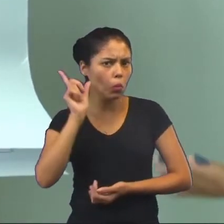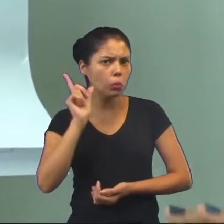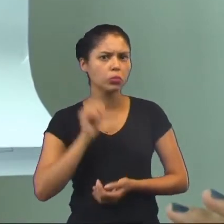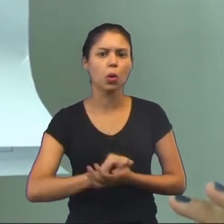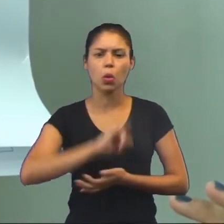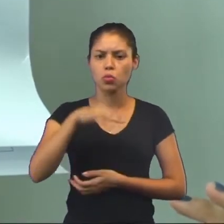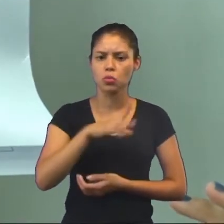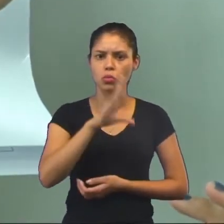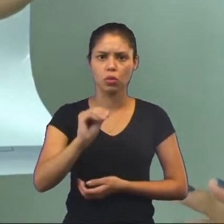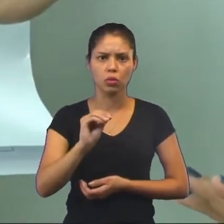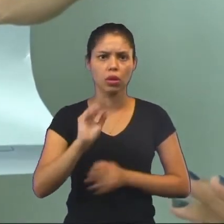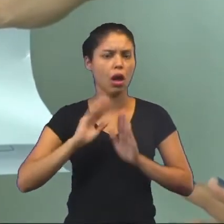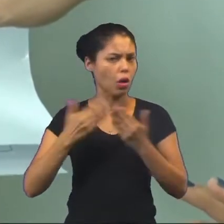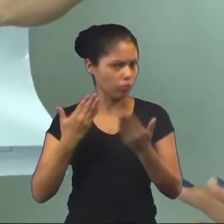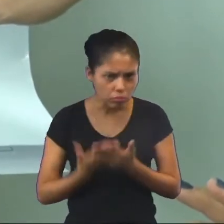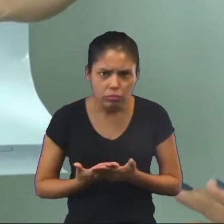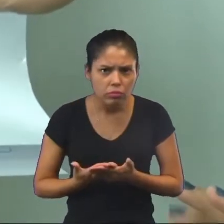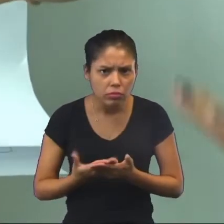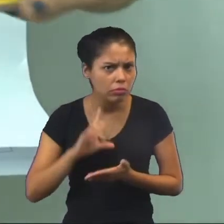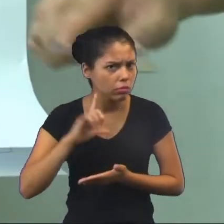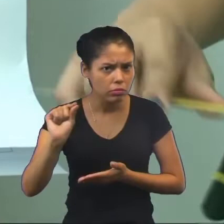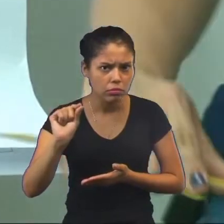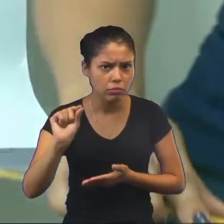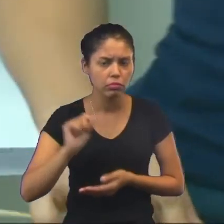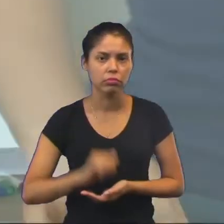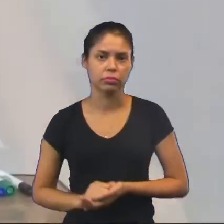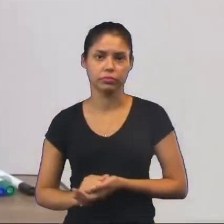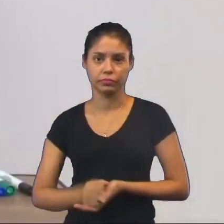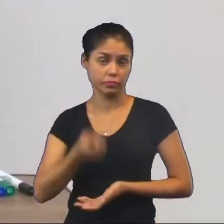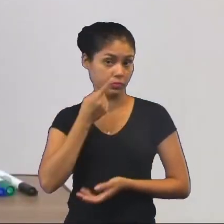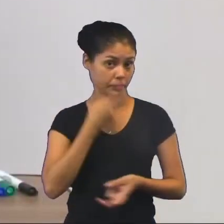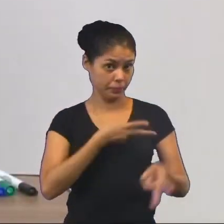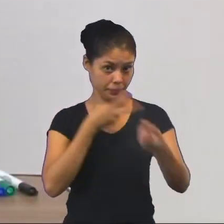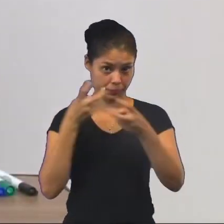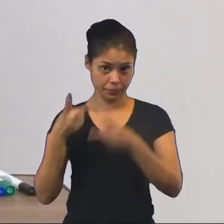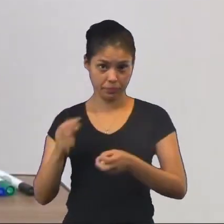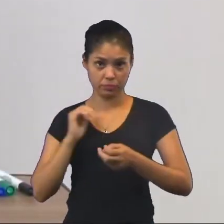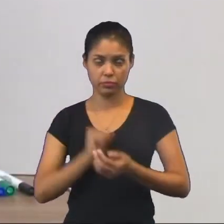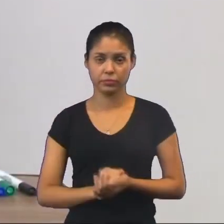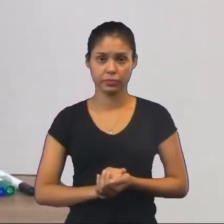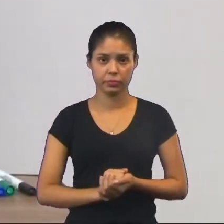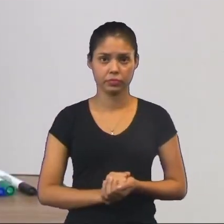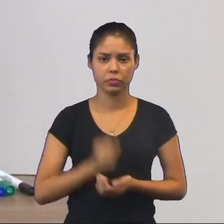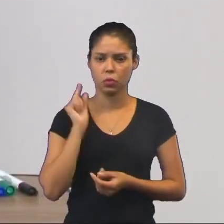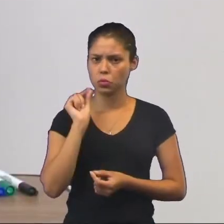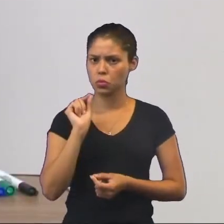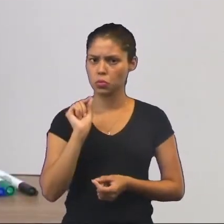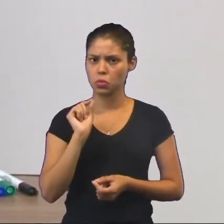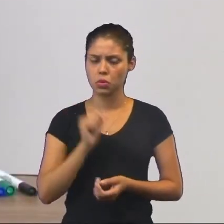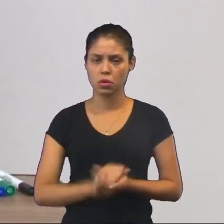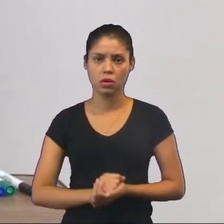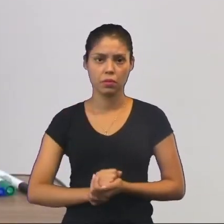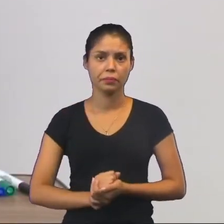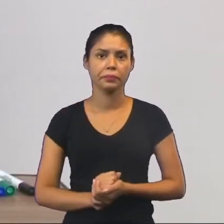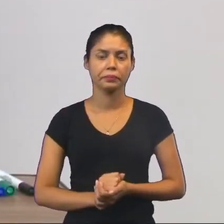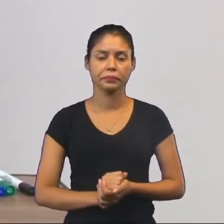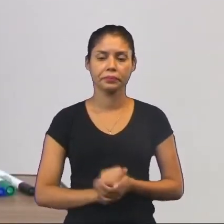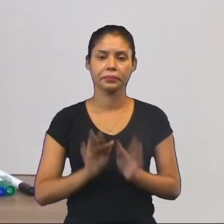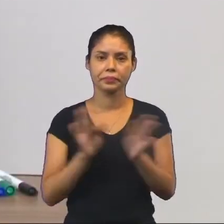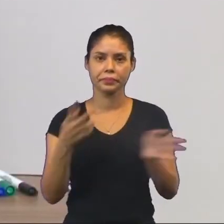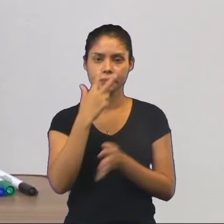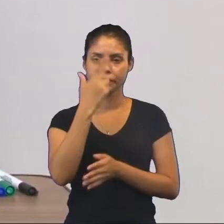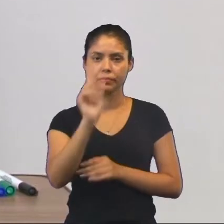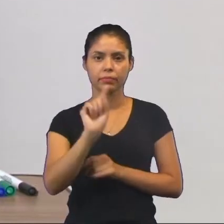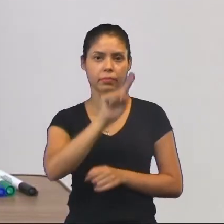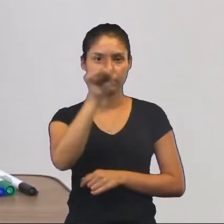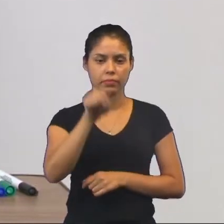Ontem, João não foi à escola. Vocês conseguem perceber aqui o que em comum entre essas duas frases?